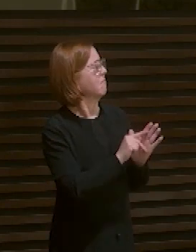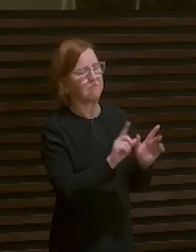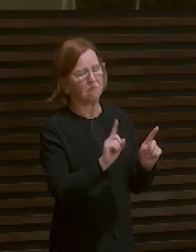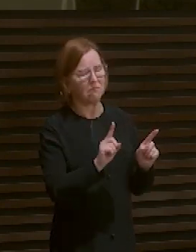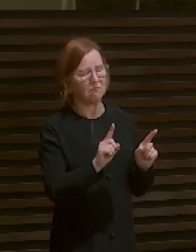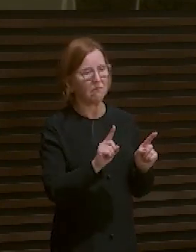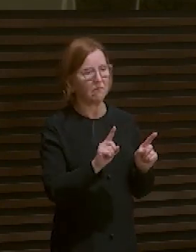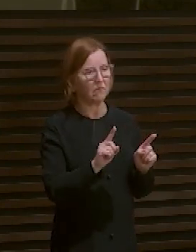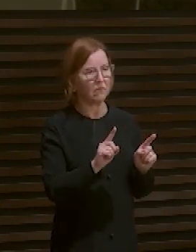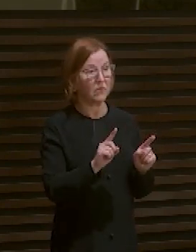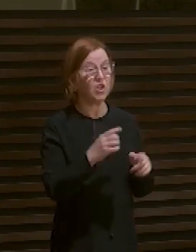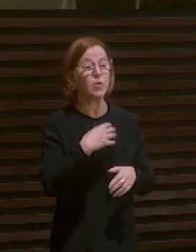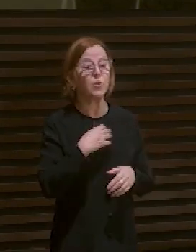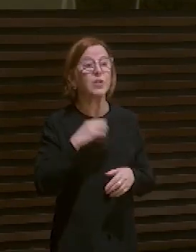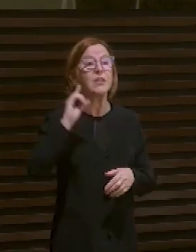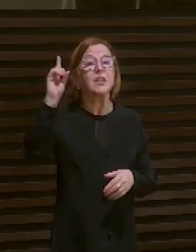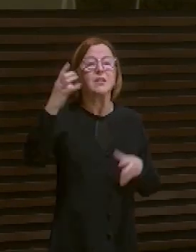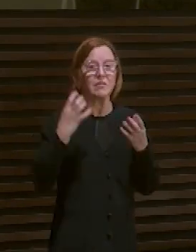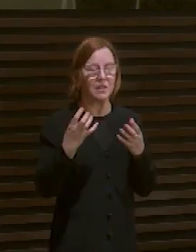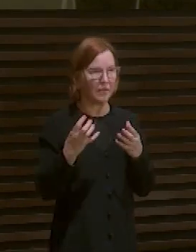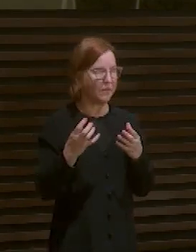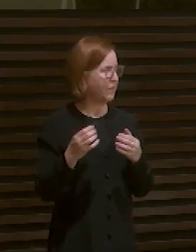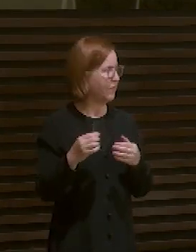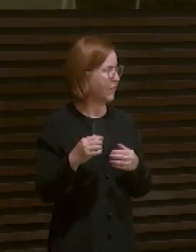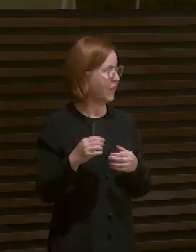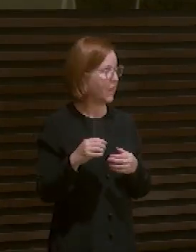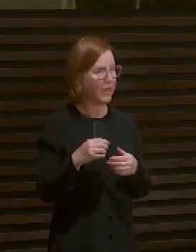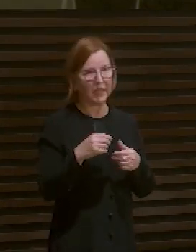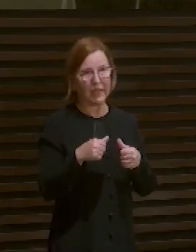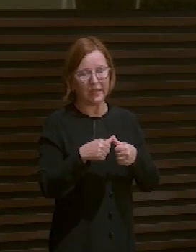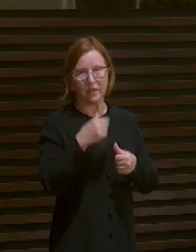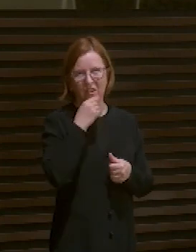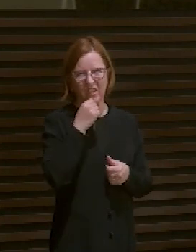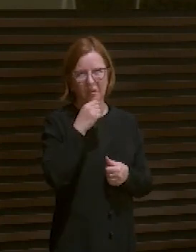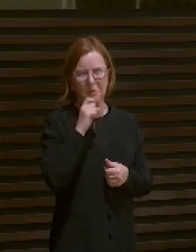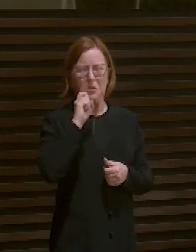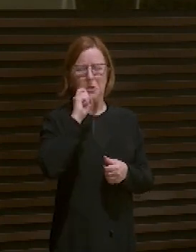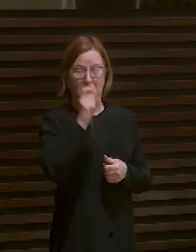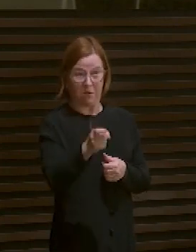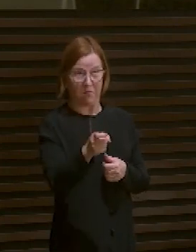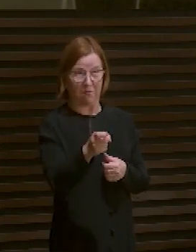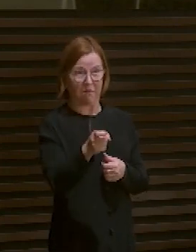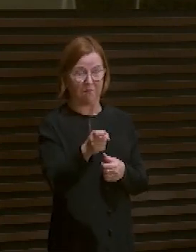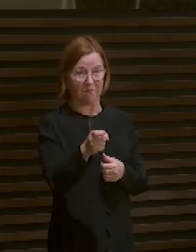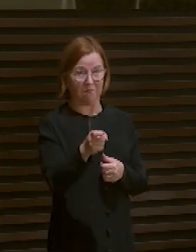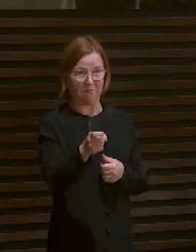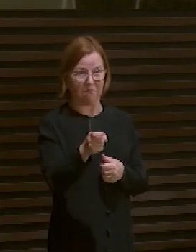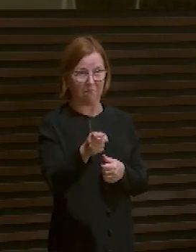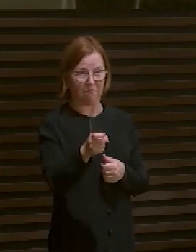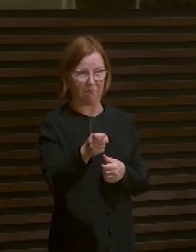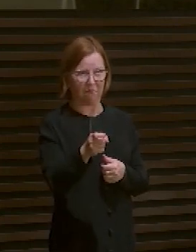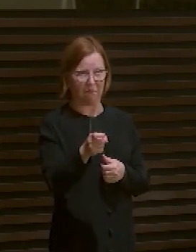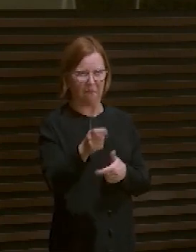Nós vamos bater do jeito que Deus quer. E aí ele me mandou para um lugar, e eu disse: não, meu